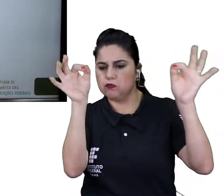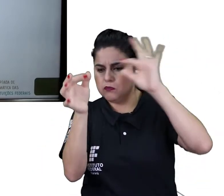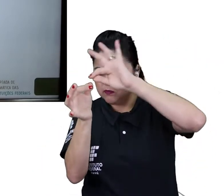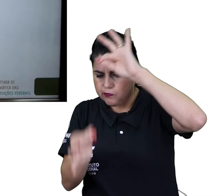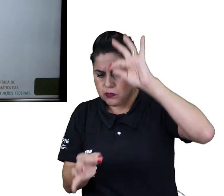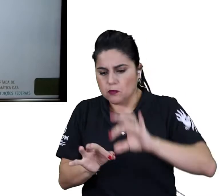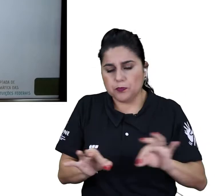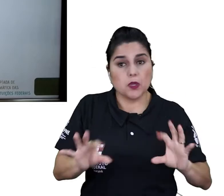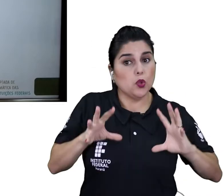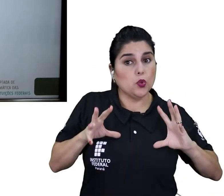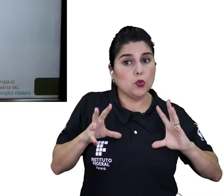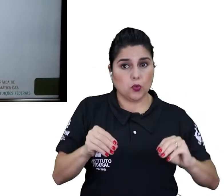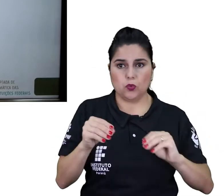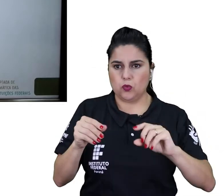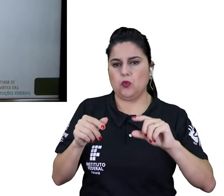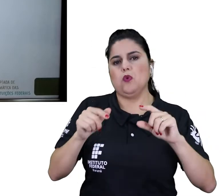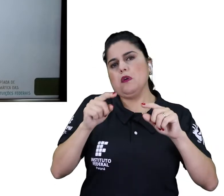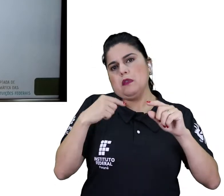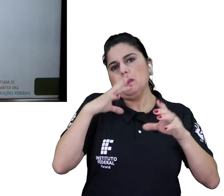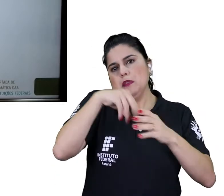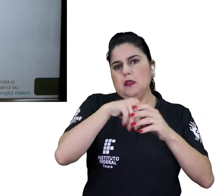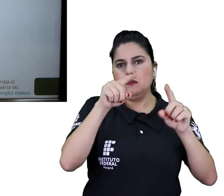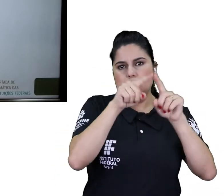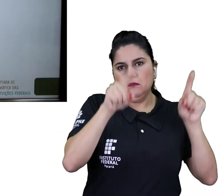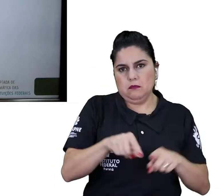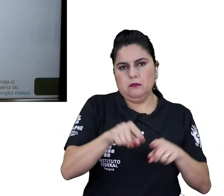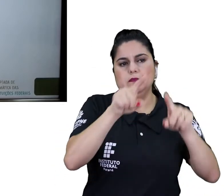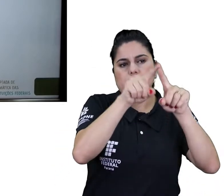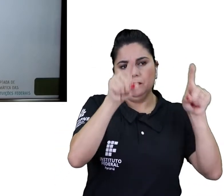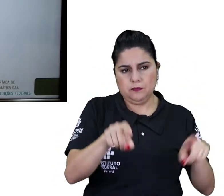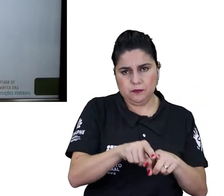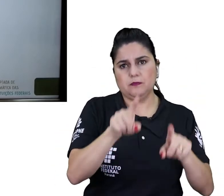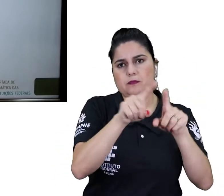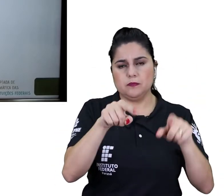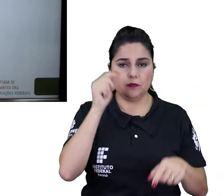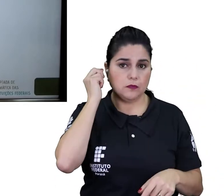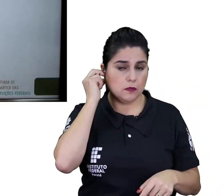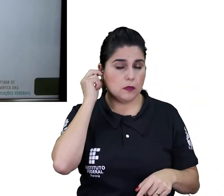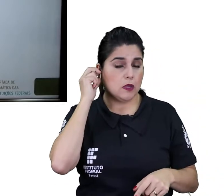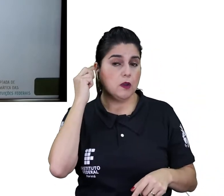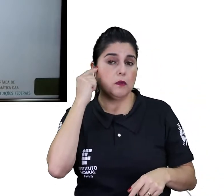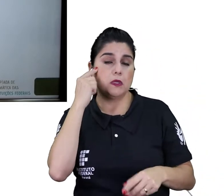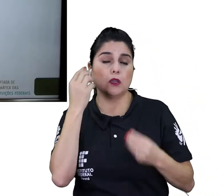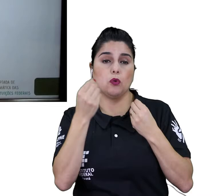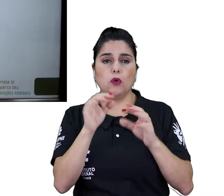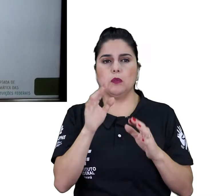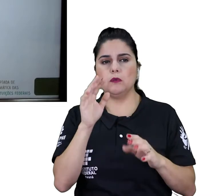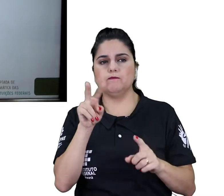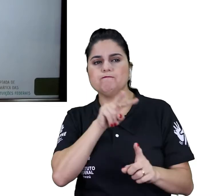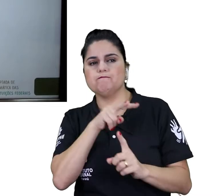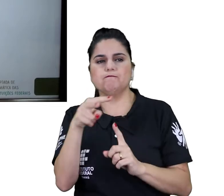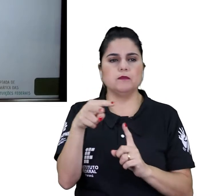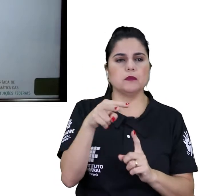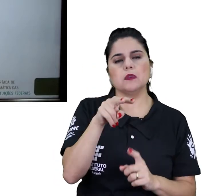quadrados. Obviamente, vamos obter aqui um padrão, que vai ser uma progressão geométrica,